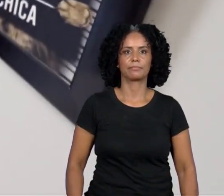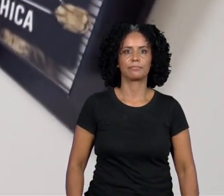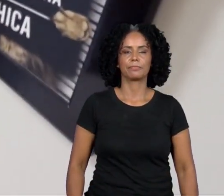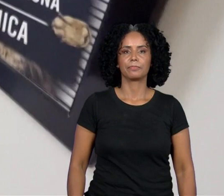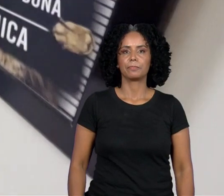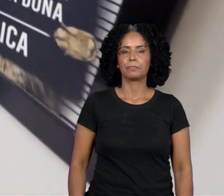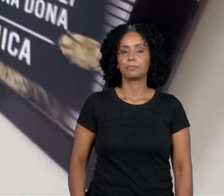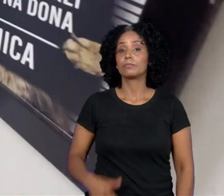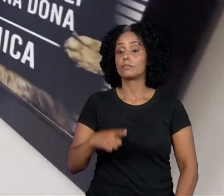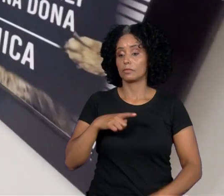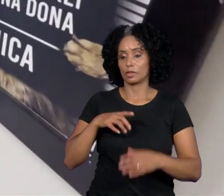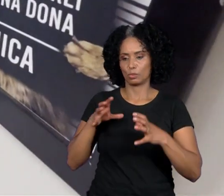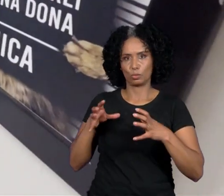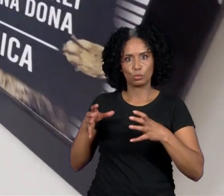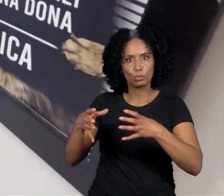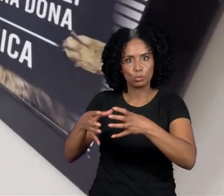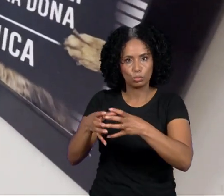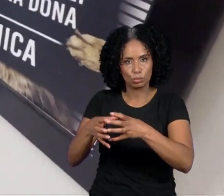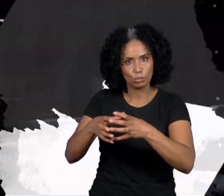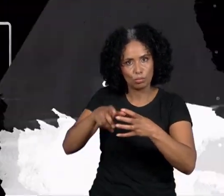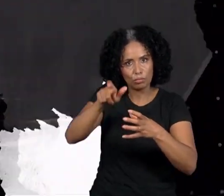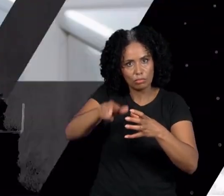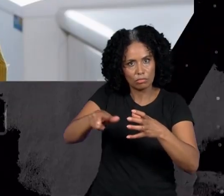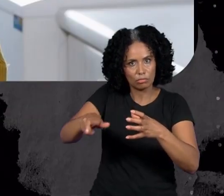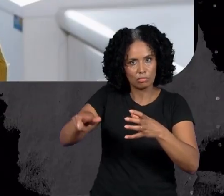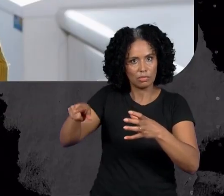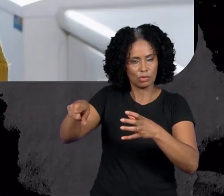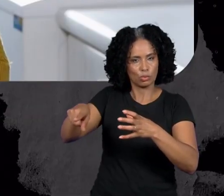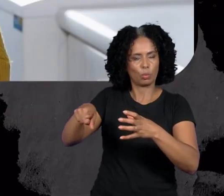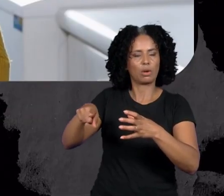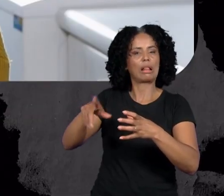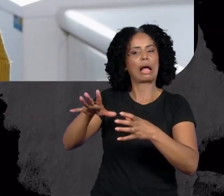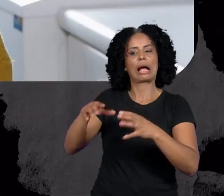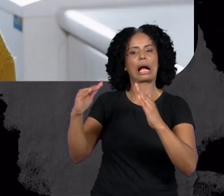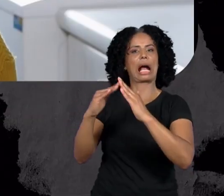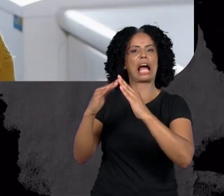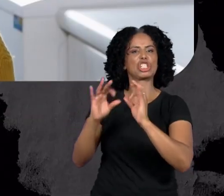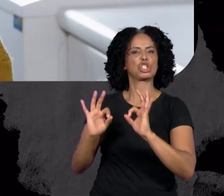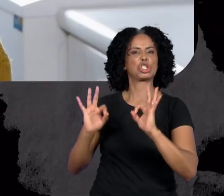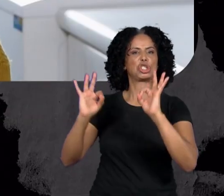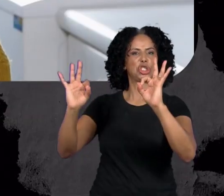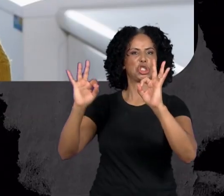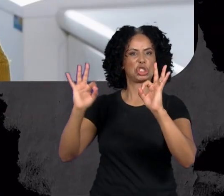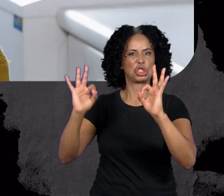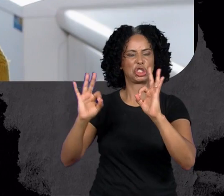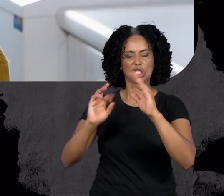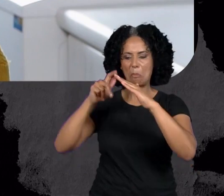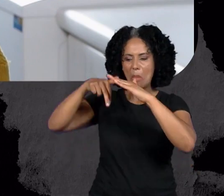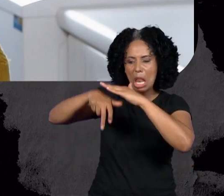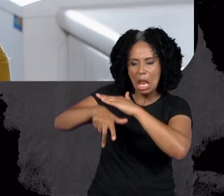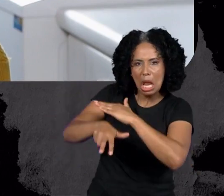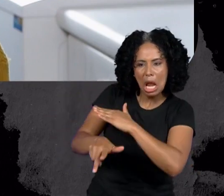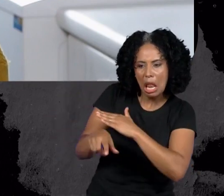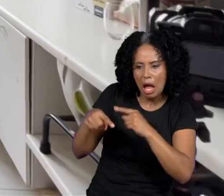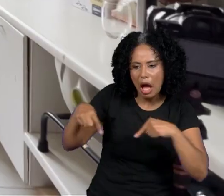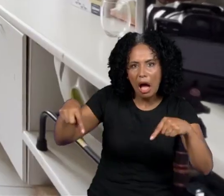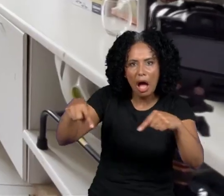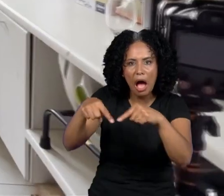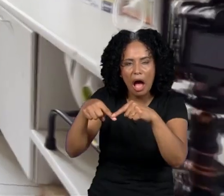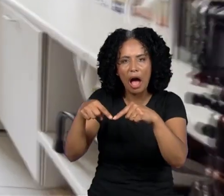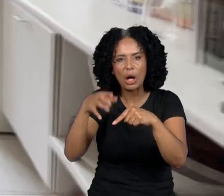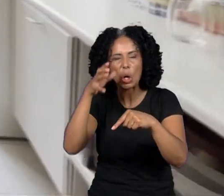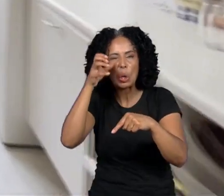Esse mesmo grupo, né, que antes tinha as grandes casas e as senzalas, agora nas cidades modernas, urbanas,